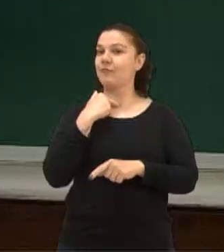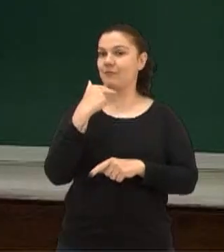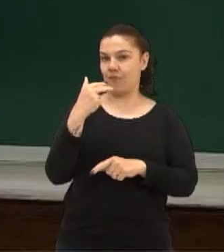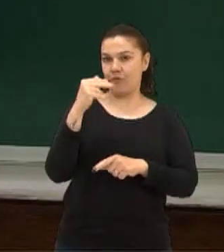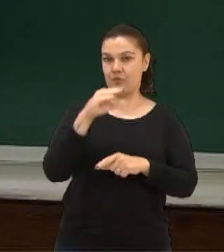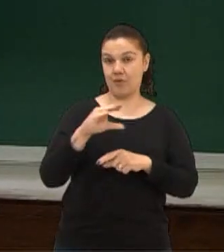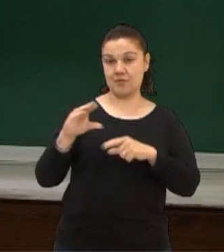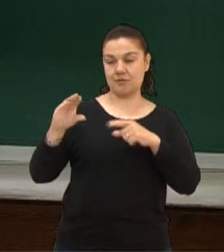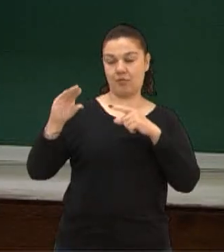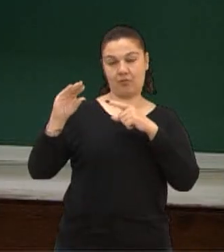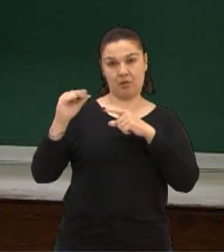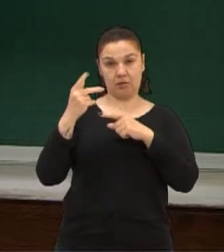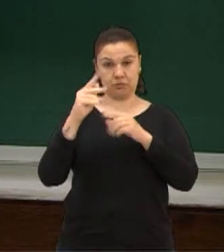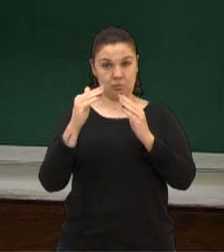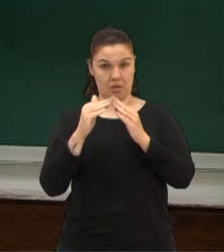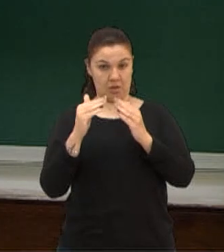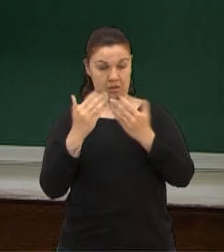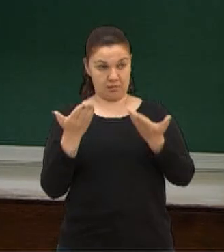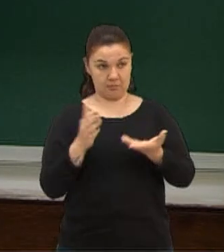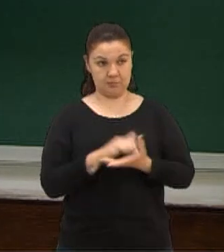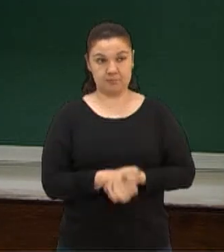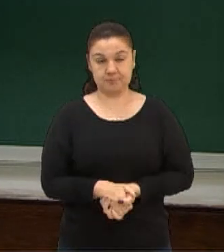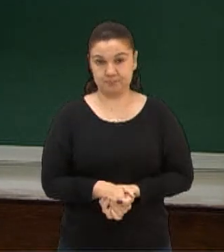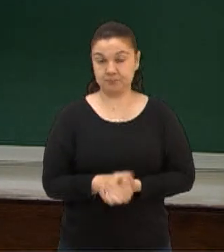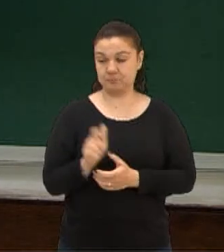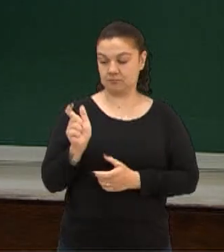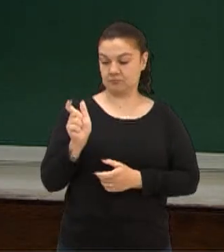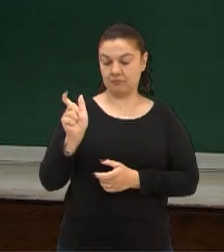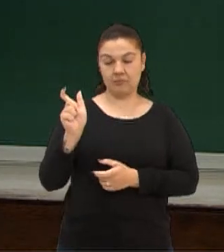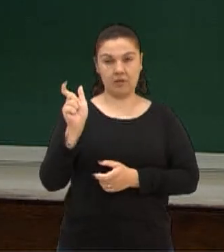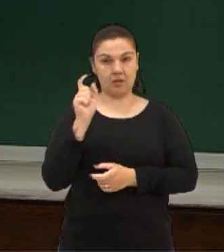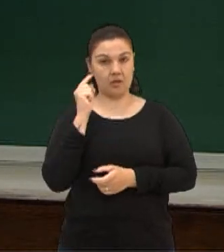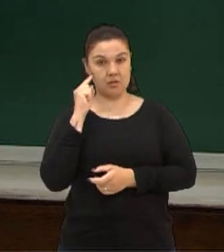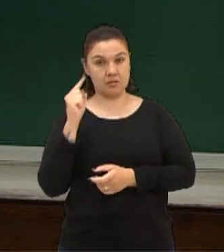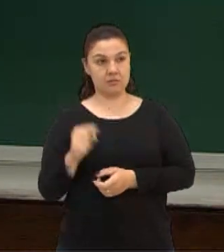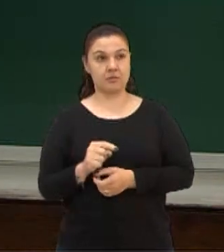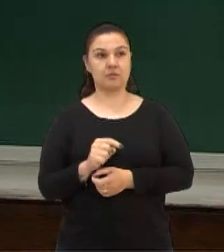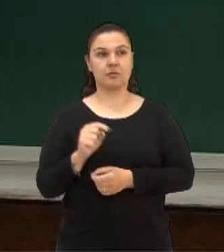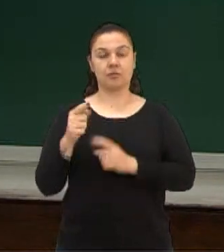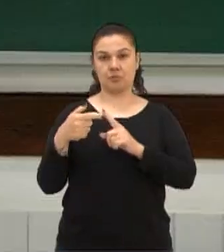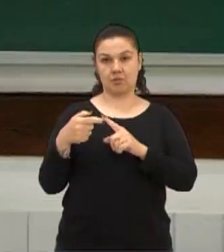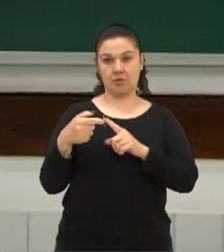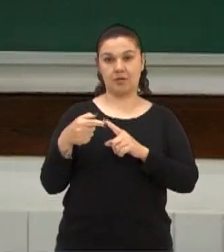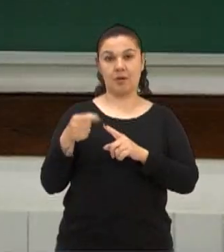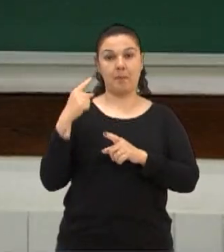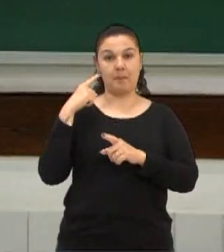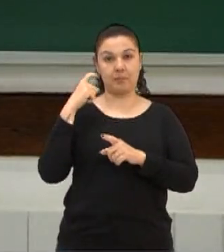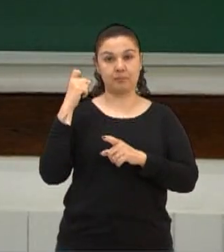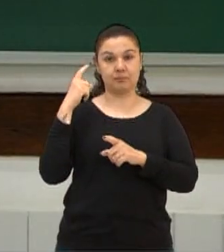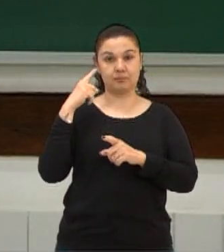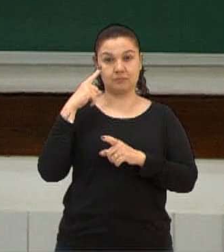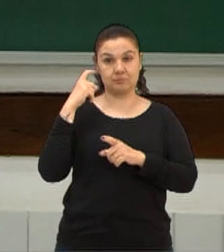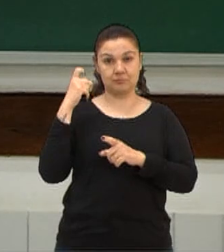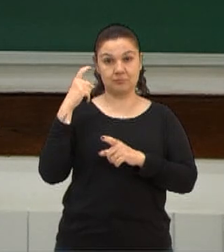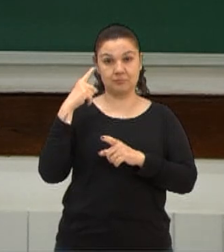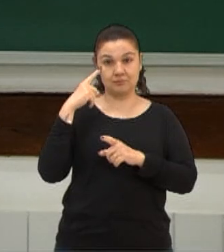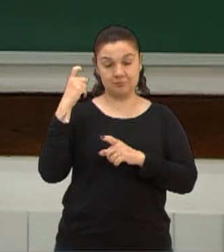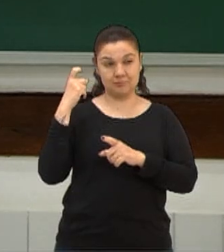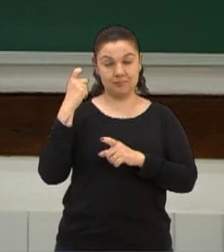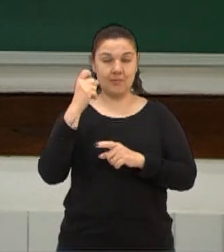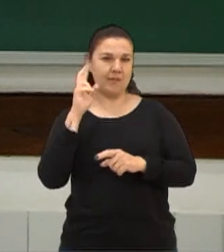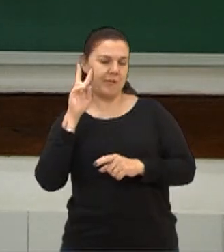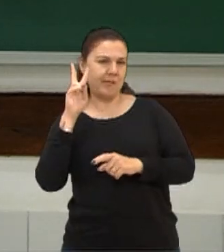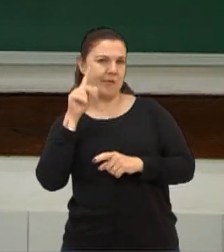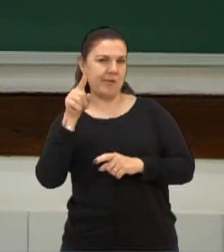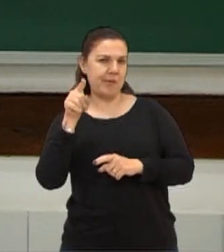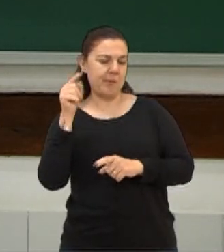aí na casa de vocês ou falem aí para alguém que está próximo a você. Triste, tardo, toque. Lembrem ali de